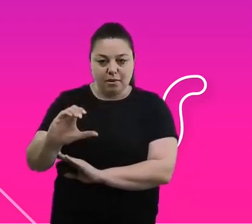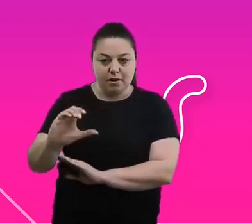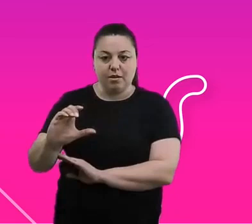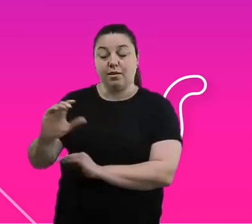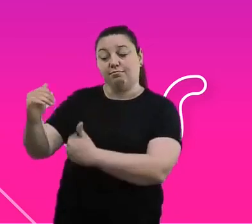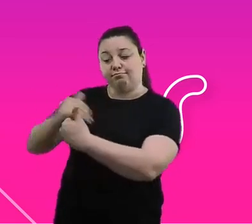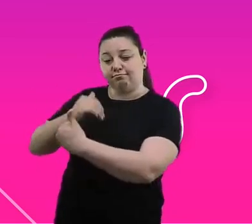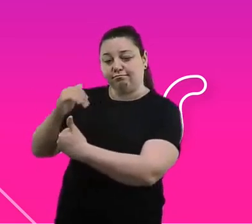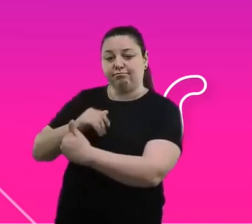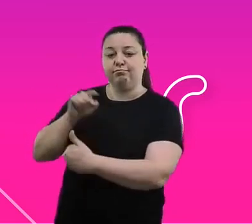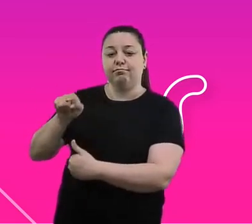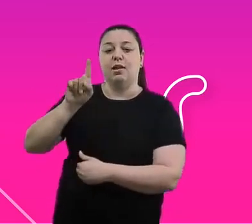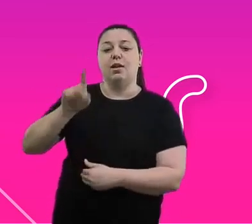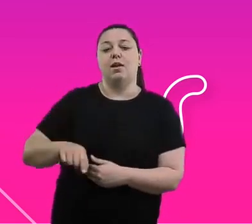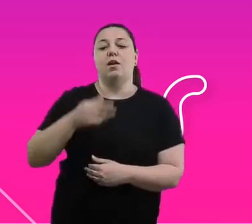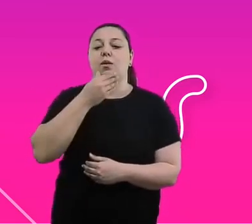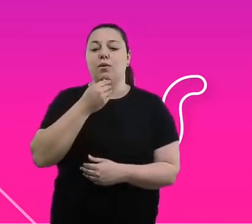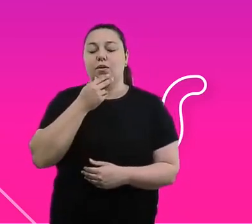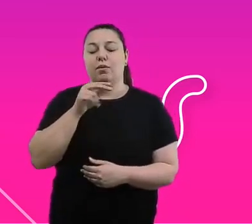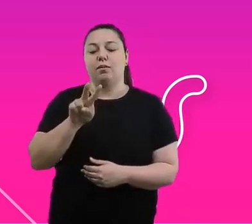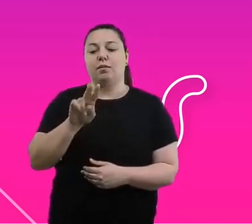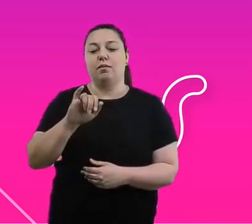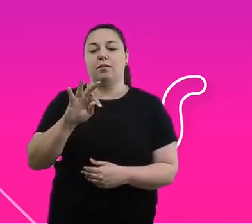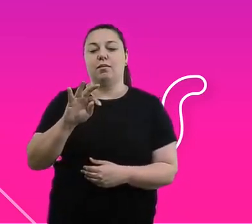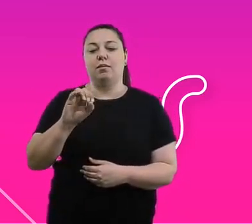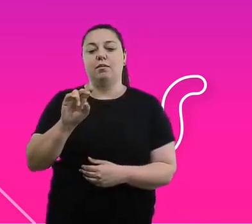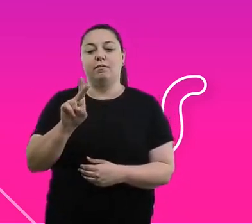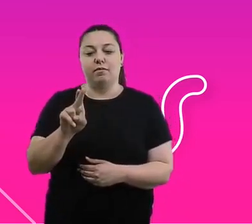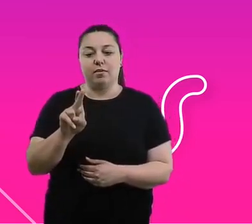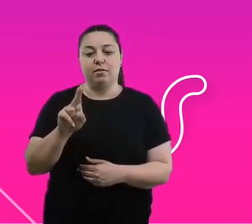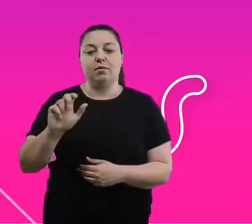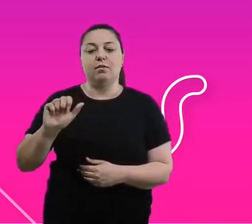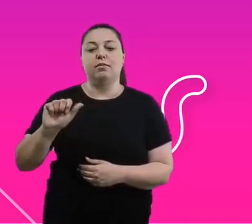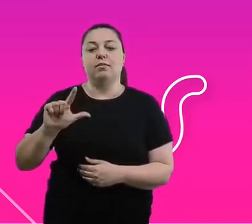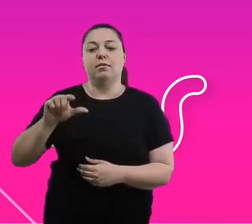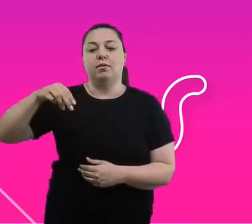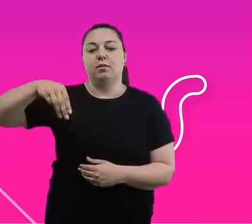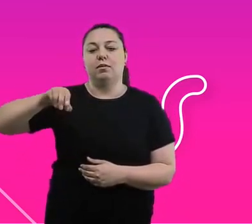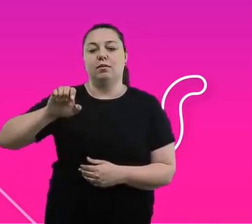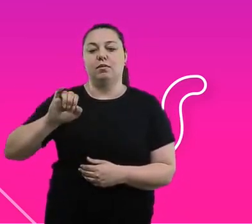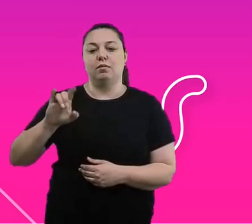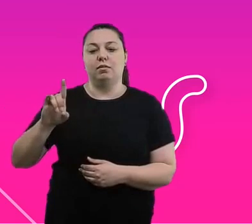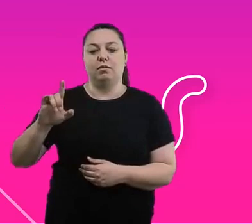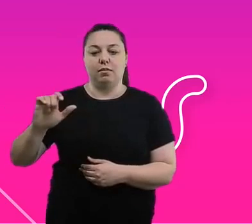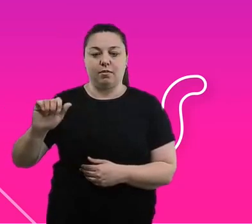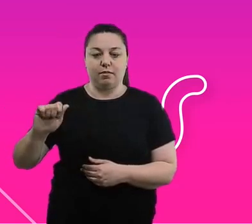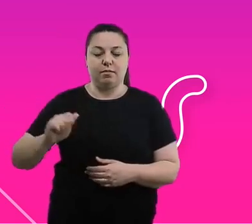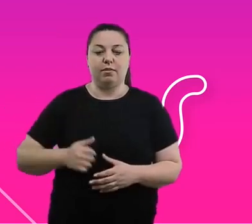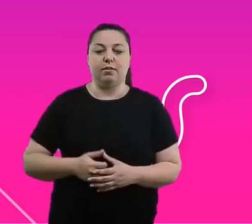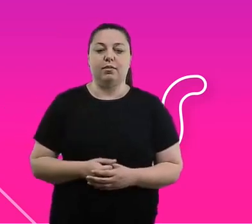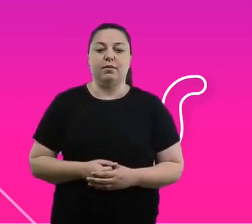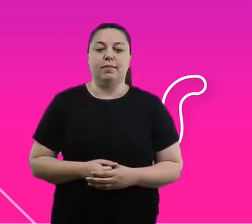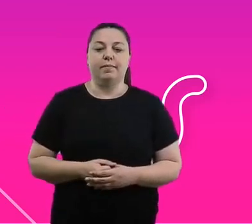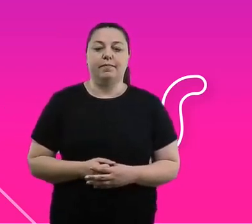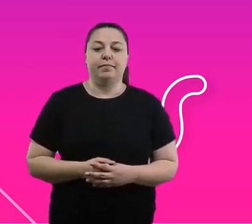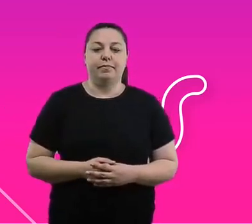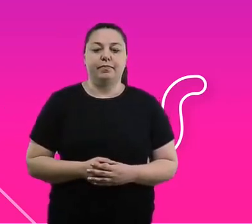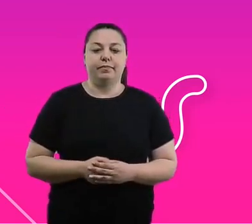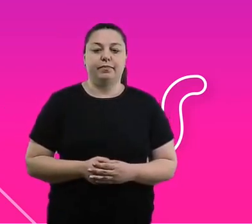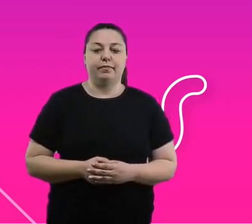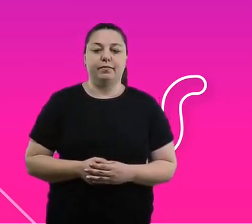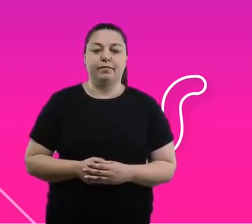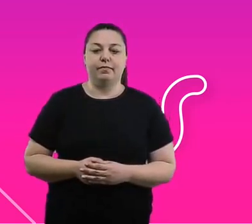isso é importante. Quando os dados ficam claros para pessoas leigas de fora, significa que vocês organizaram essa estrutura muito bem. Então, assim, então de